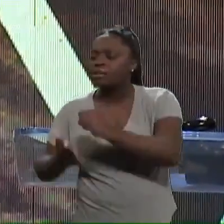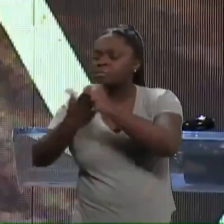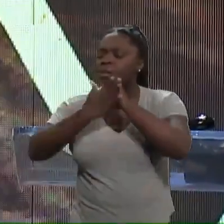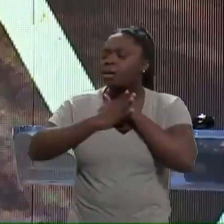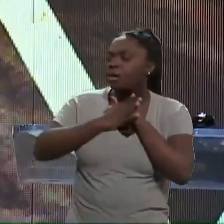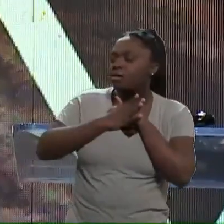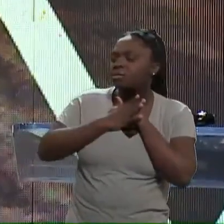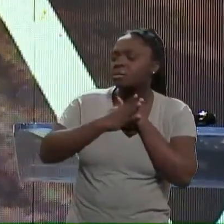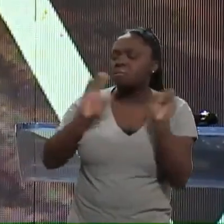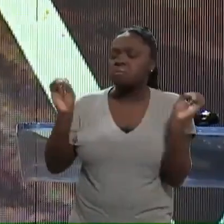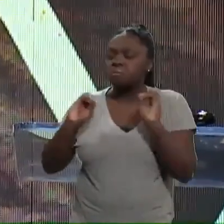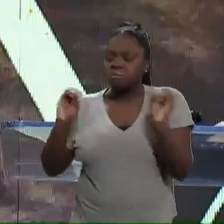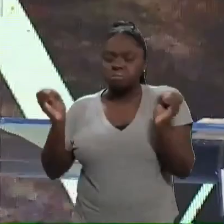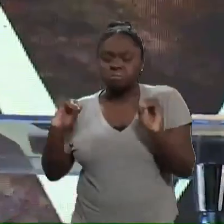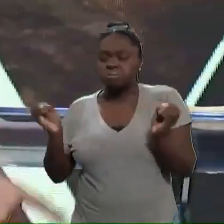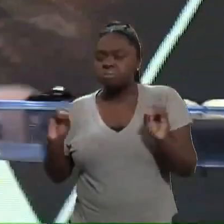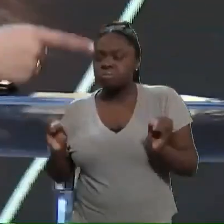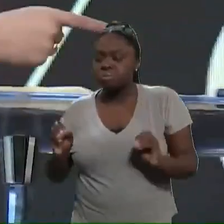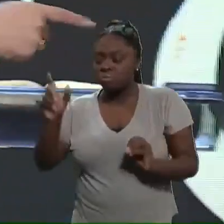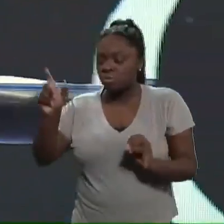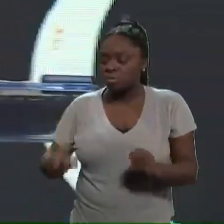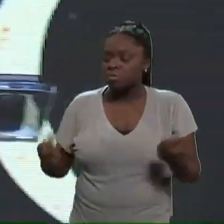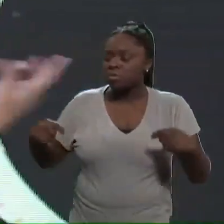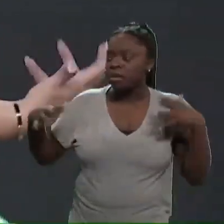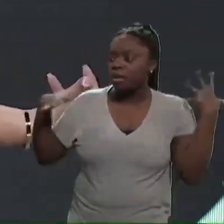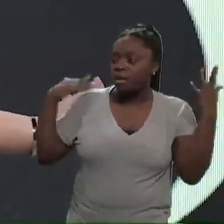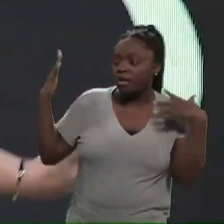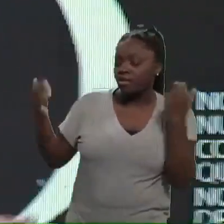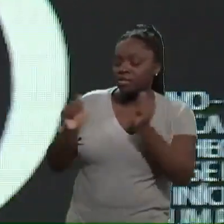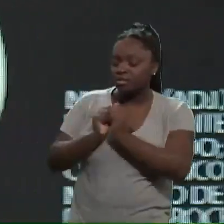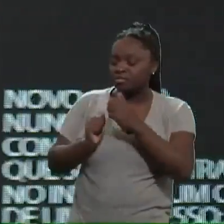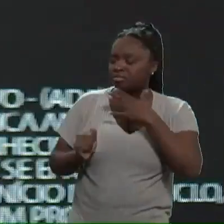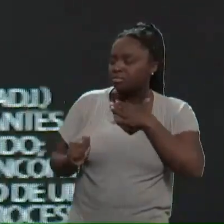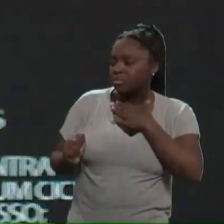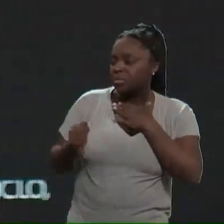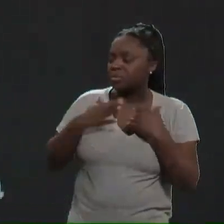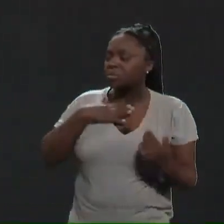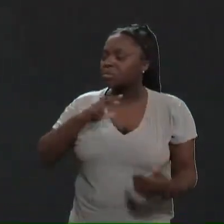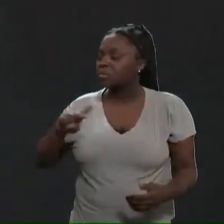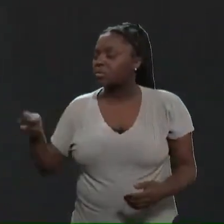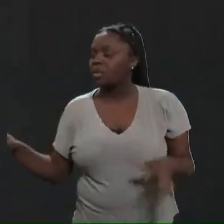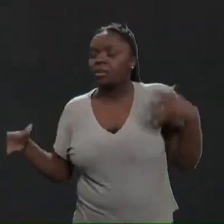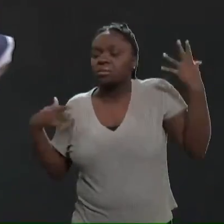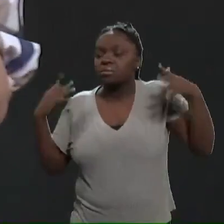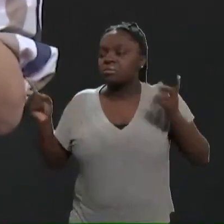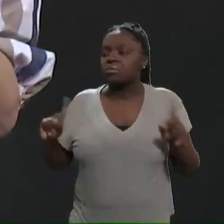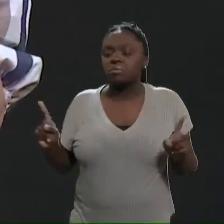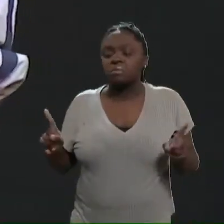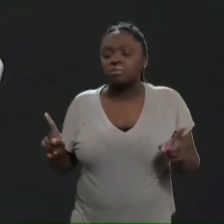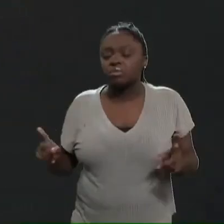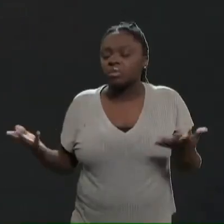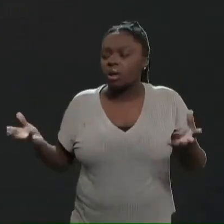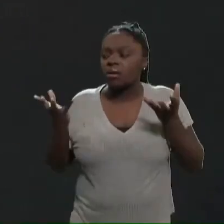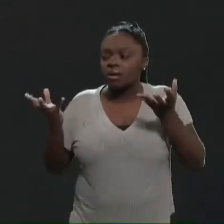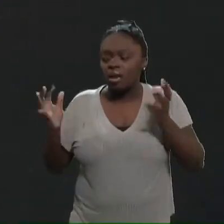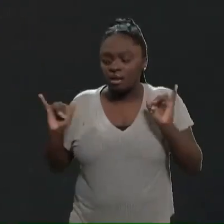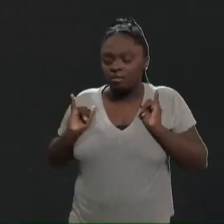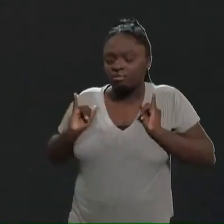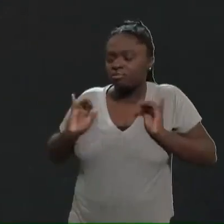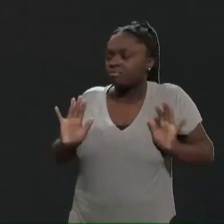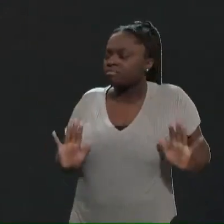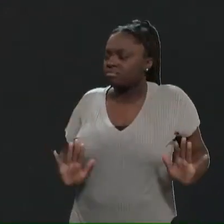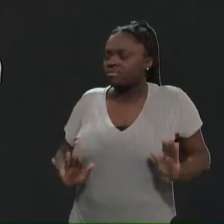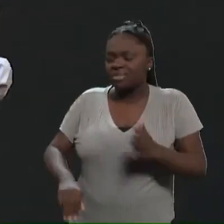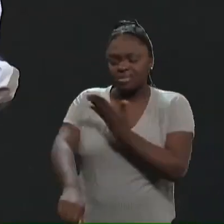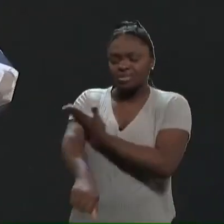não investiu. Quem deveria se alegrar comigo, que são os meus irmãos, não se alegram. Então me deixa aqui, eu